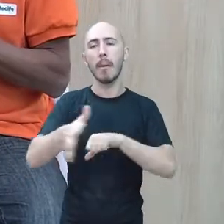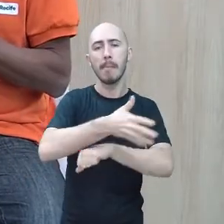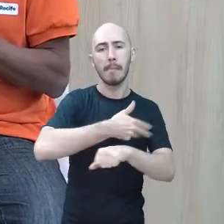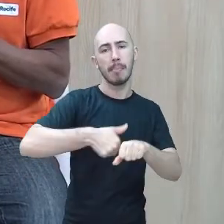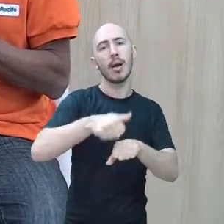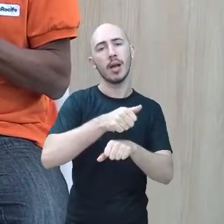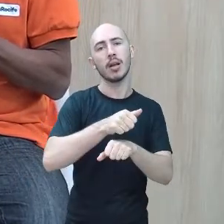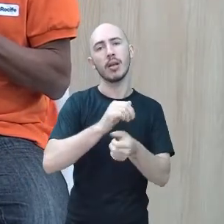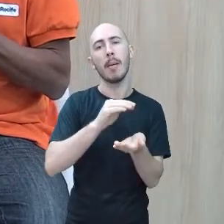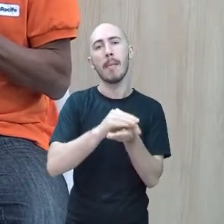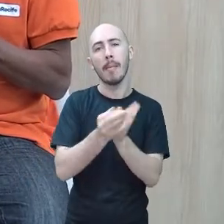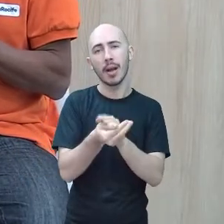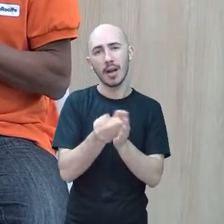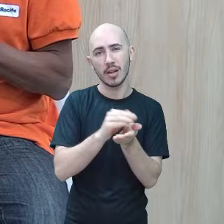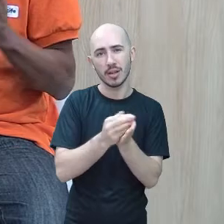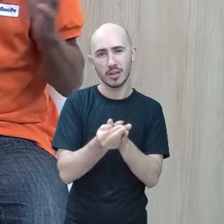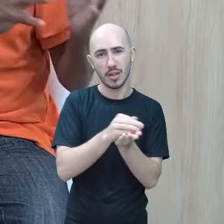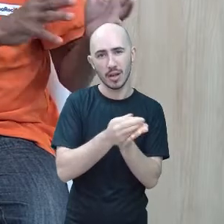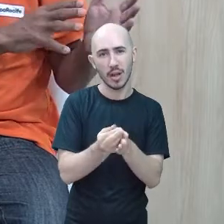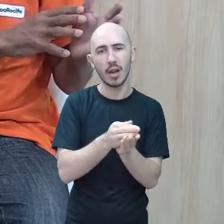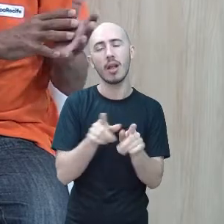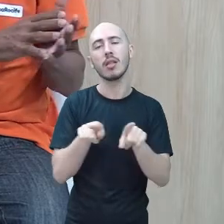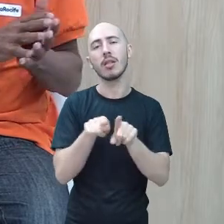Macaxeira, ali